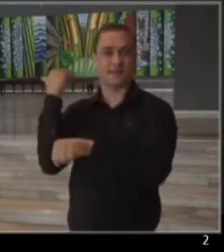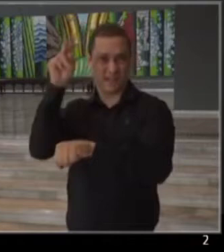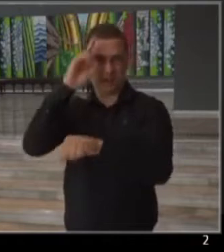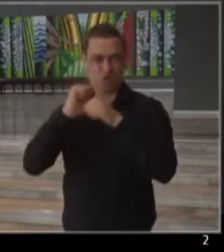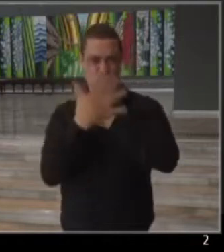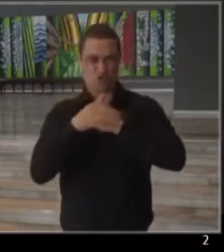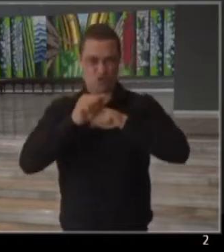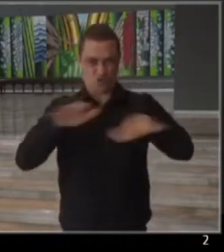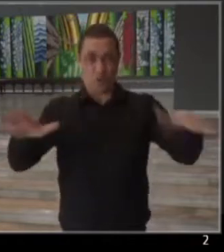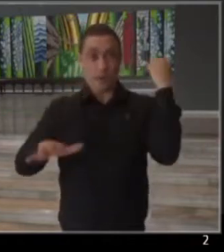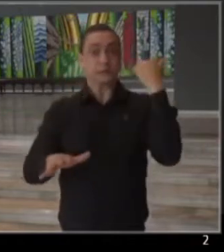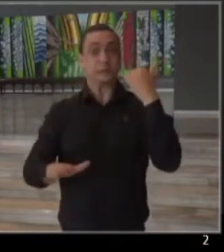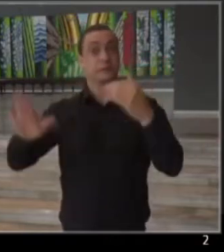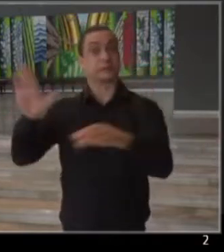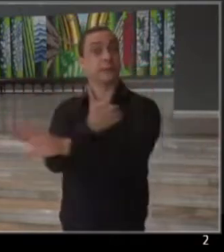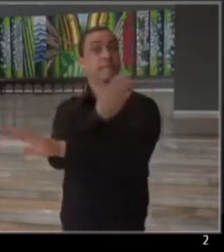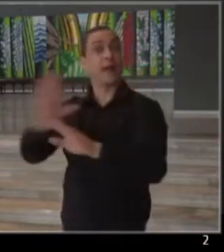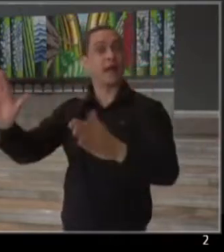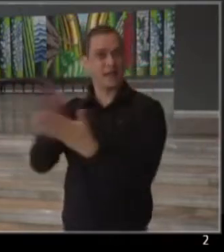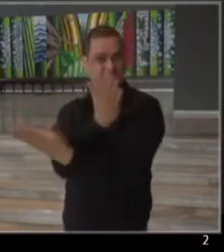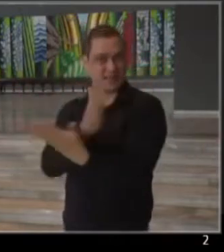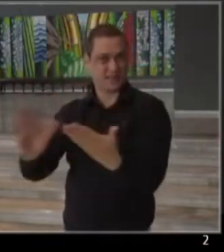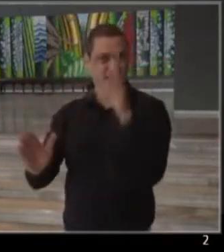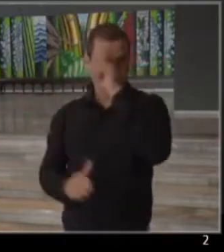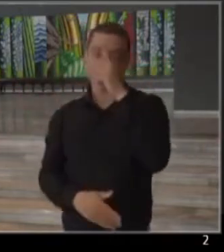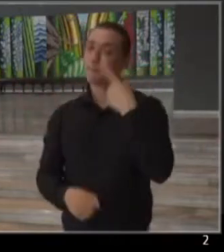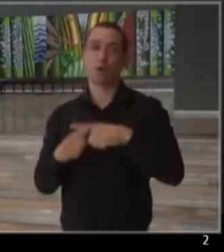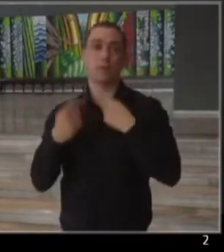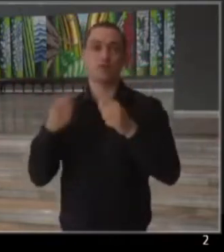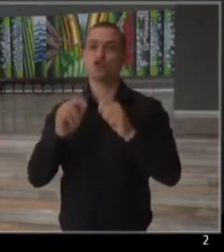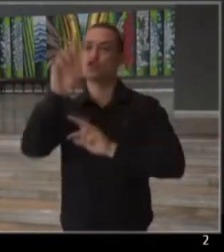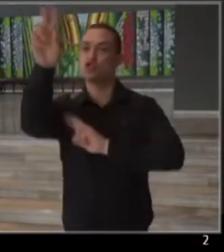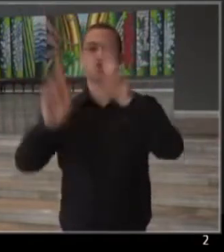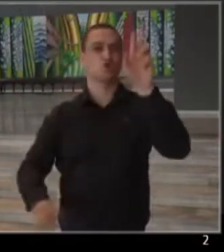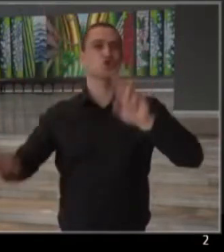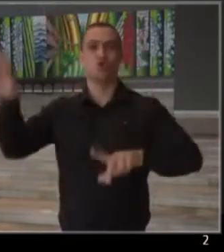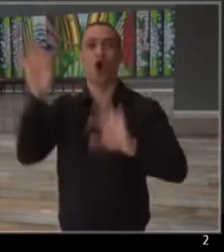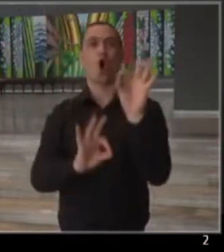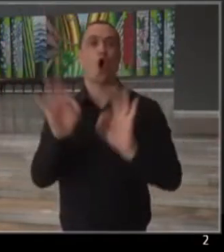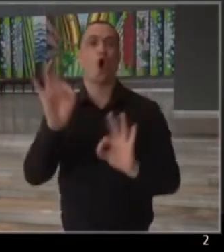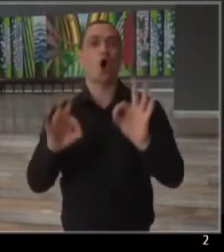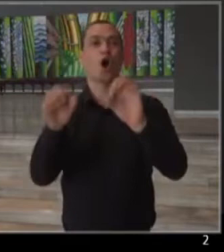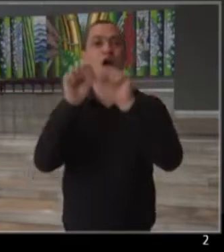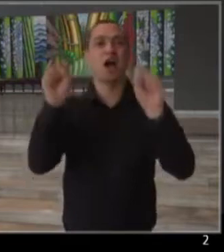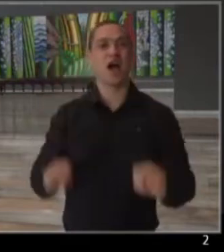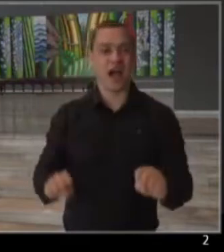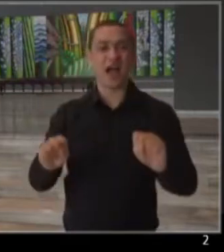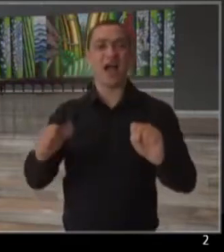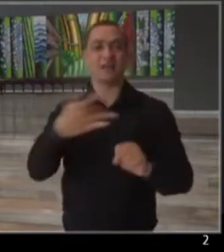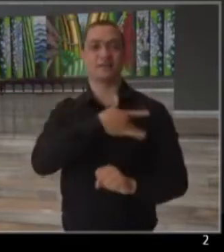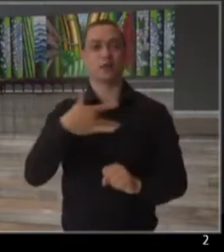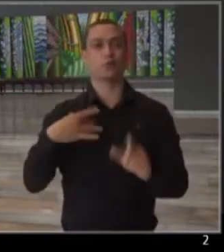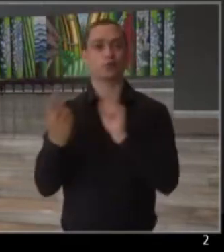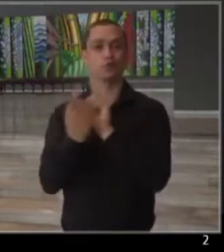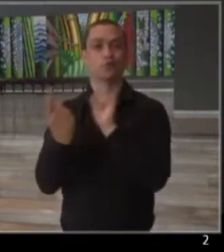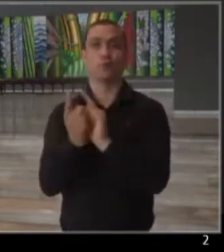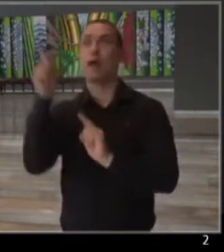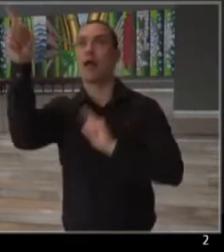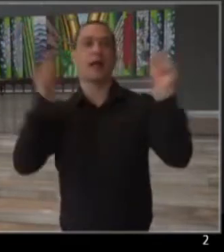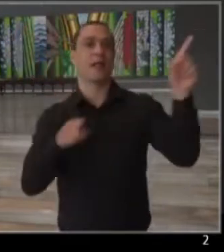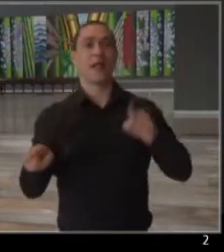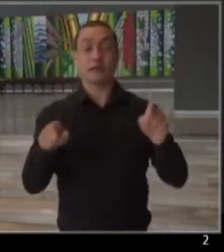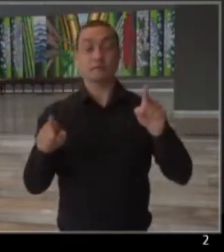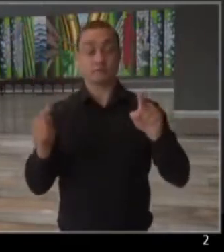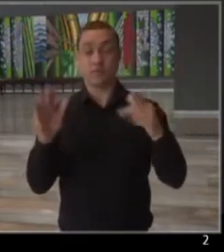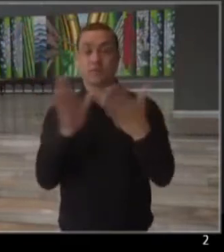início da pandemia, quando havia necessidade de organizar o sistema de atendimento de saúde de